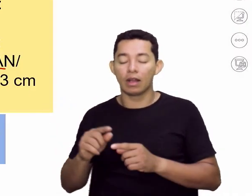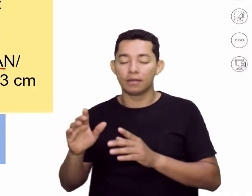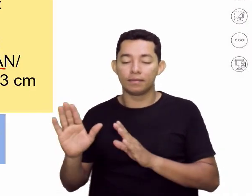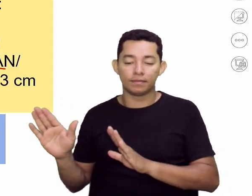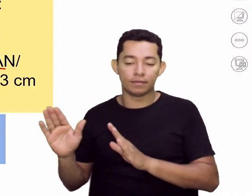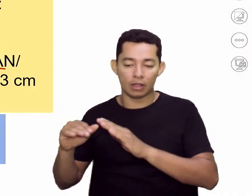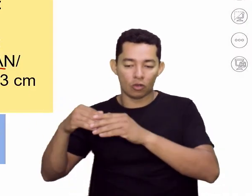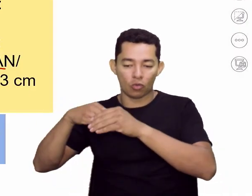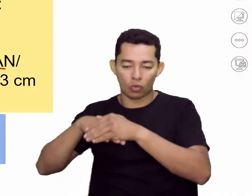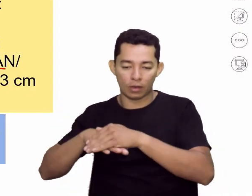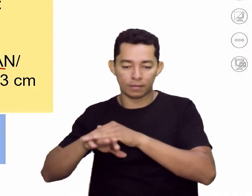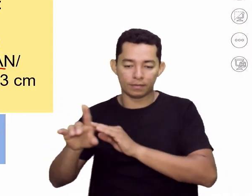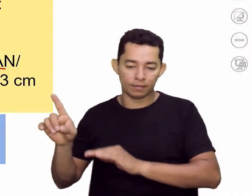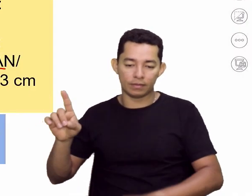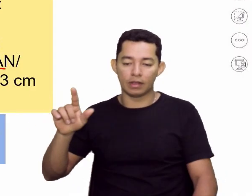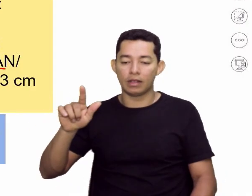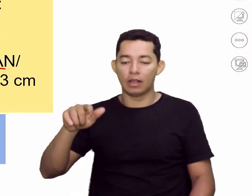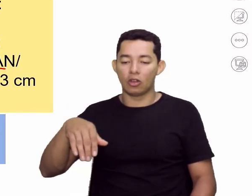Segal, tá?